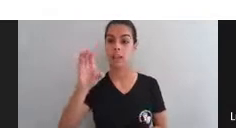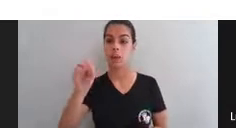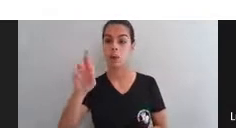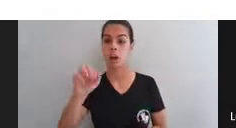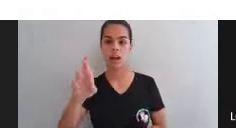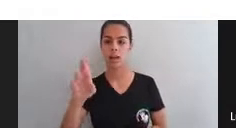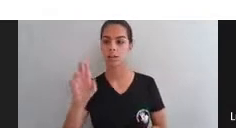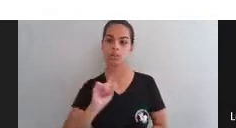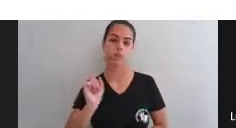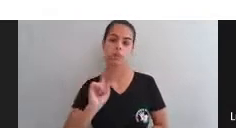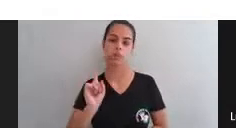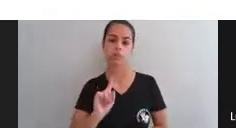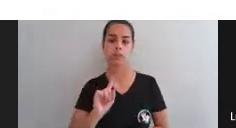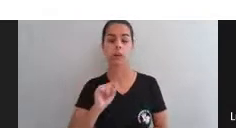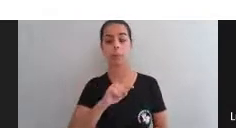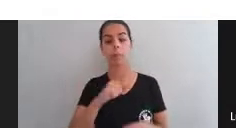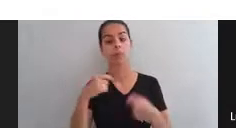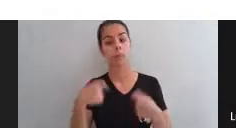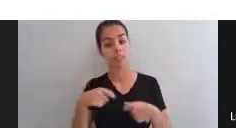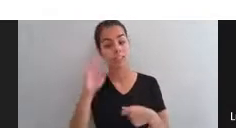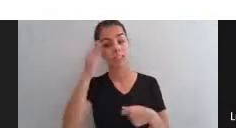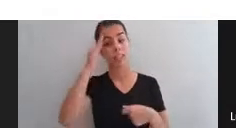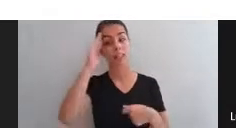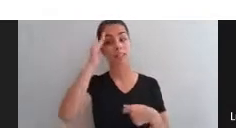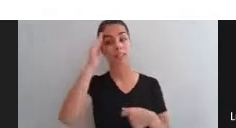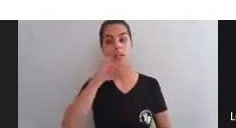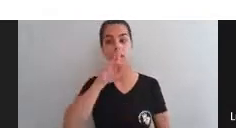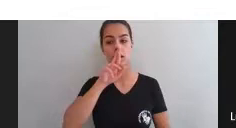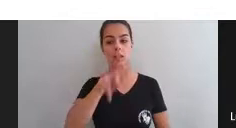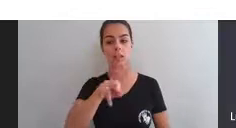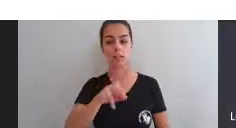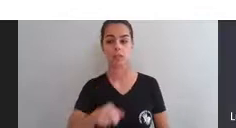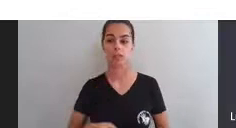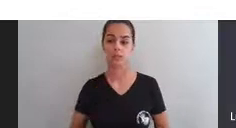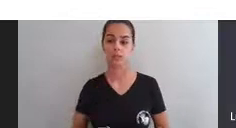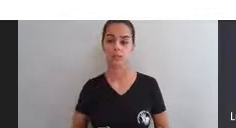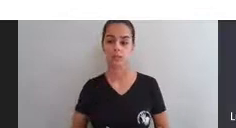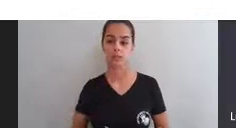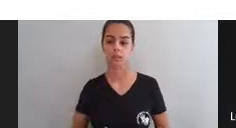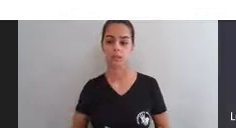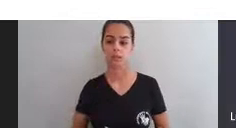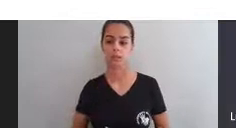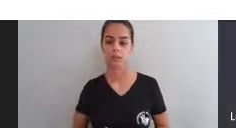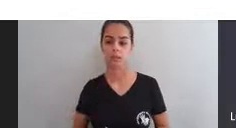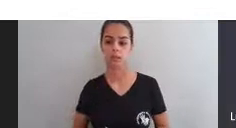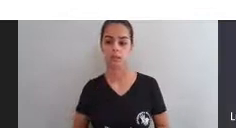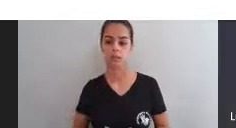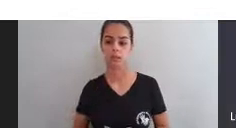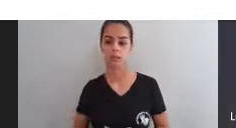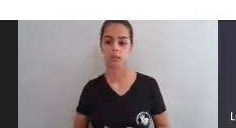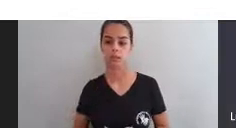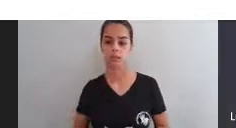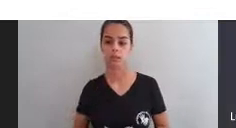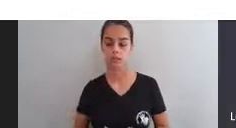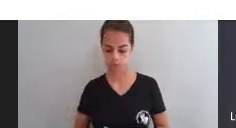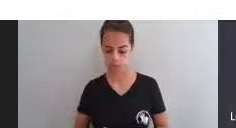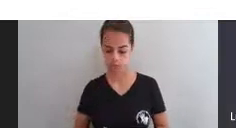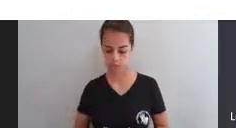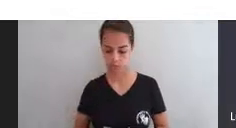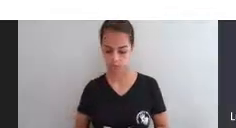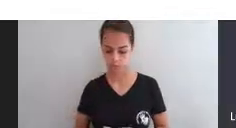decorar nada. Só que você tem que saber chegar nesses resultados. É isso que eu quis dizer. Mas, então tá,